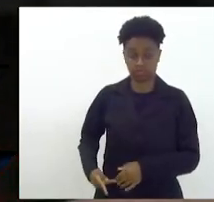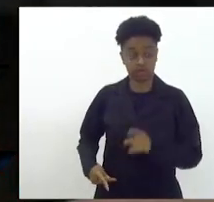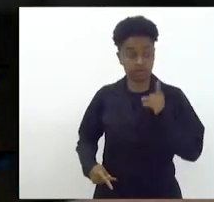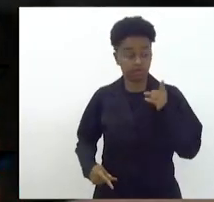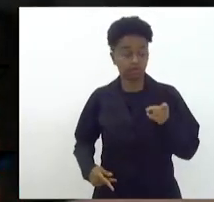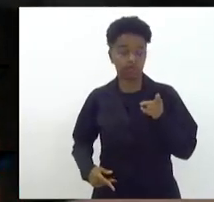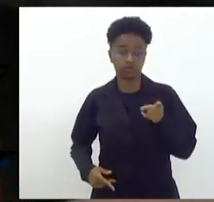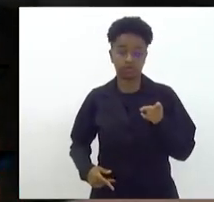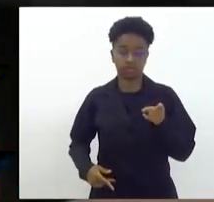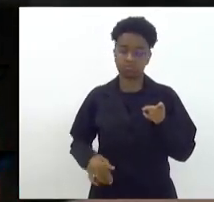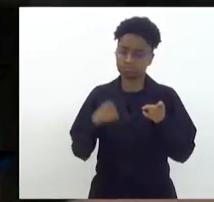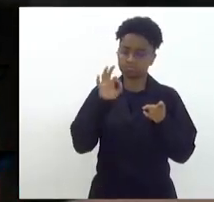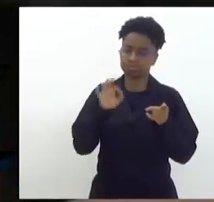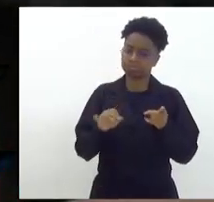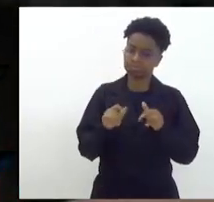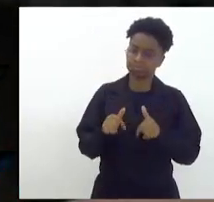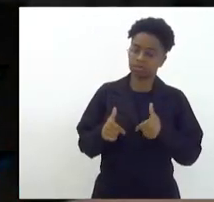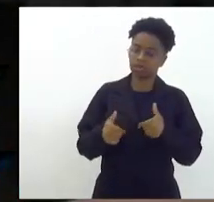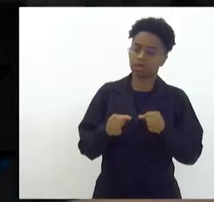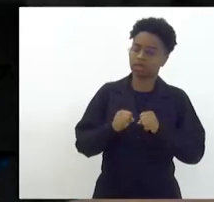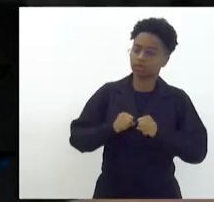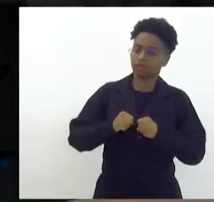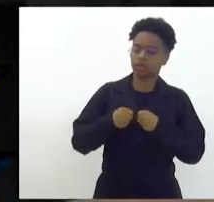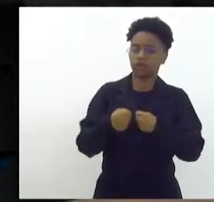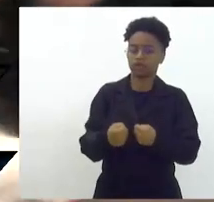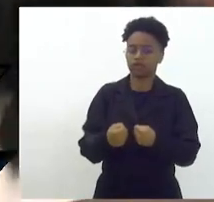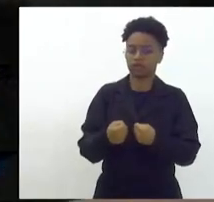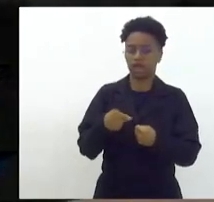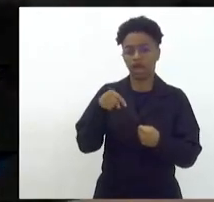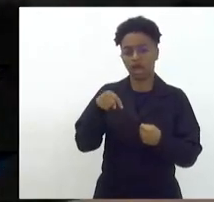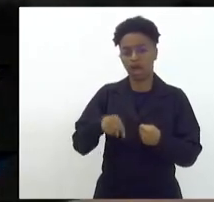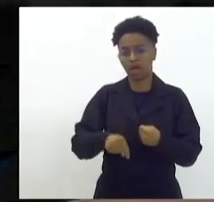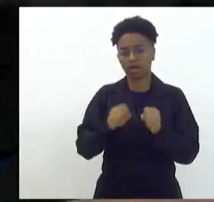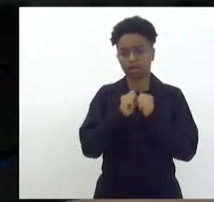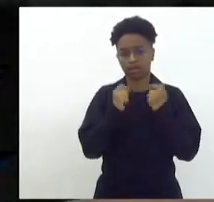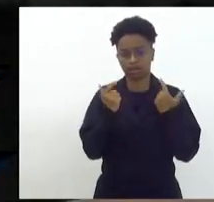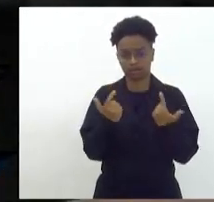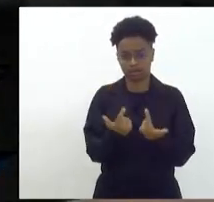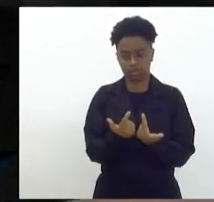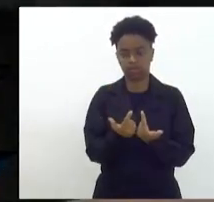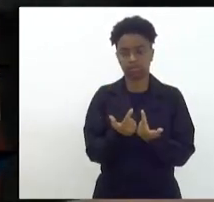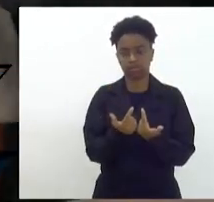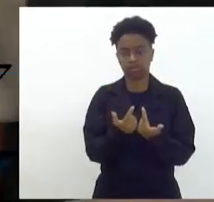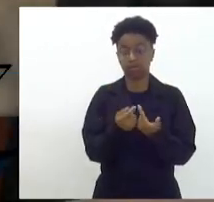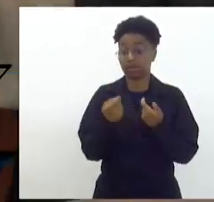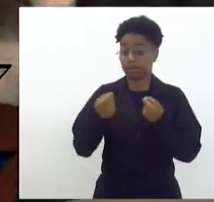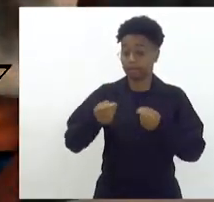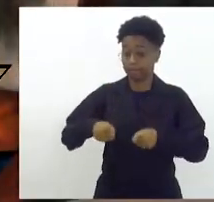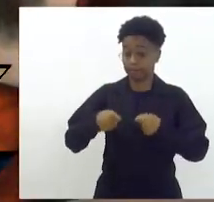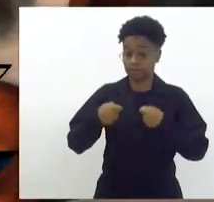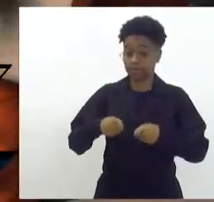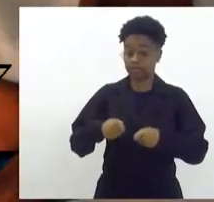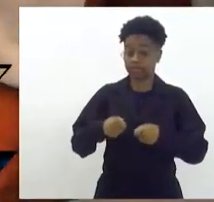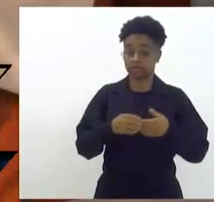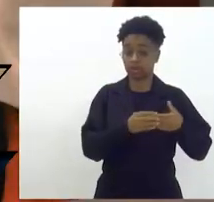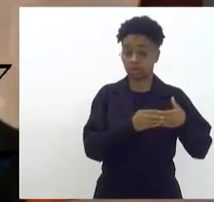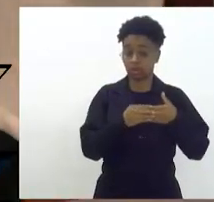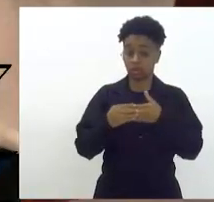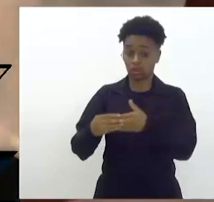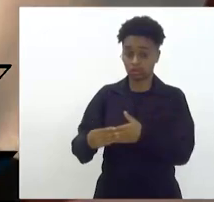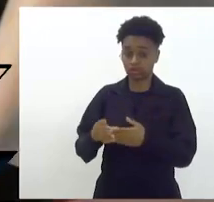tem sido assertivo na defesa do Parlamento Estadual precisa nos conduzir